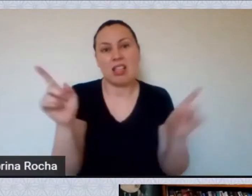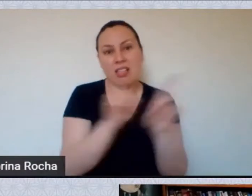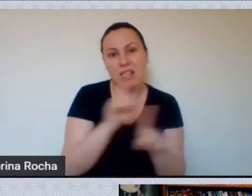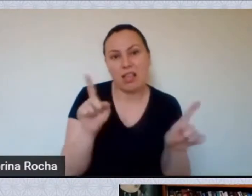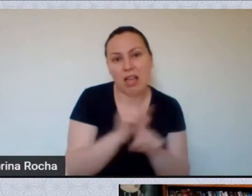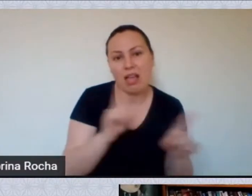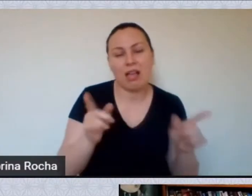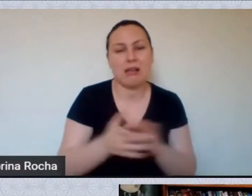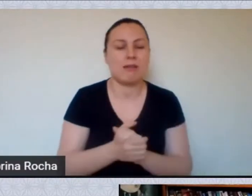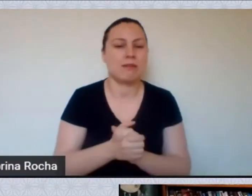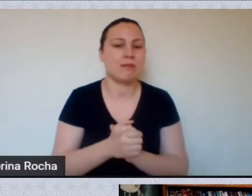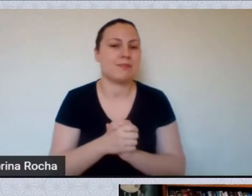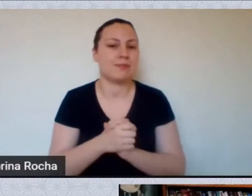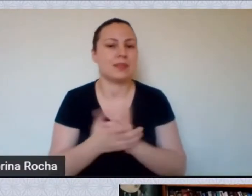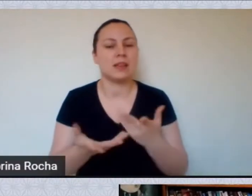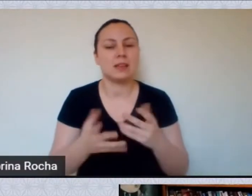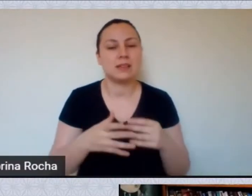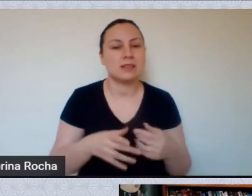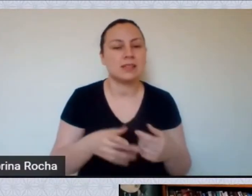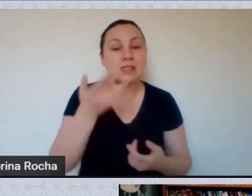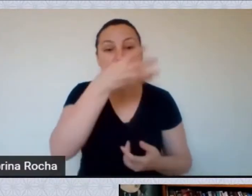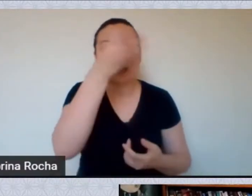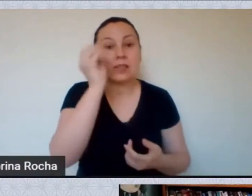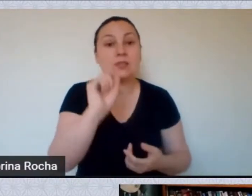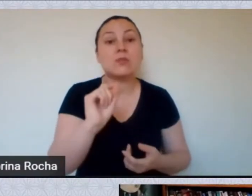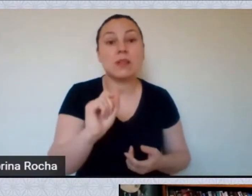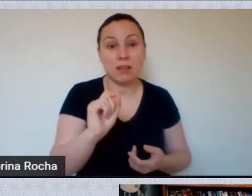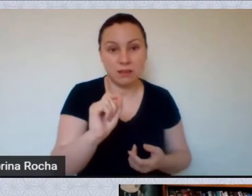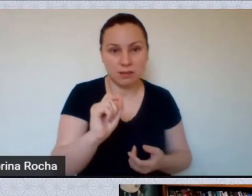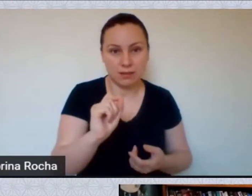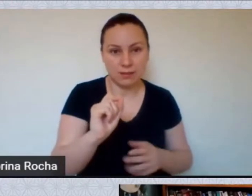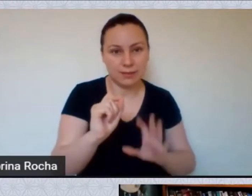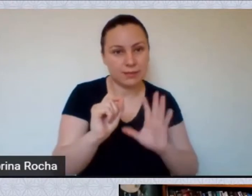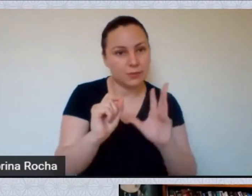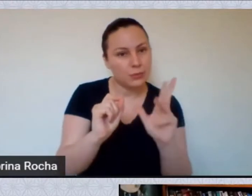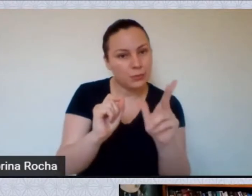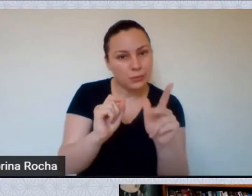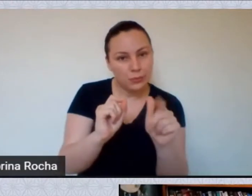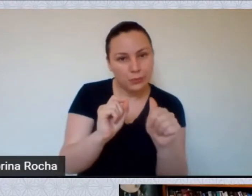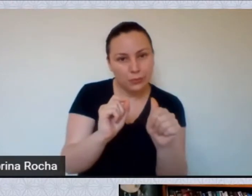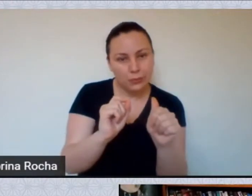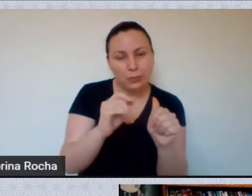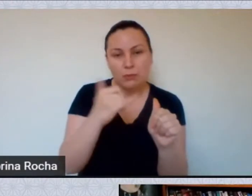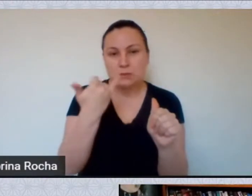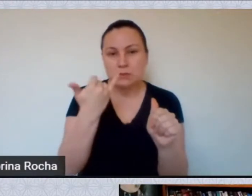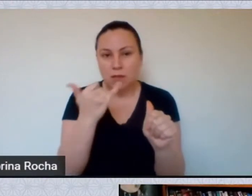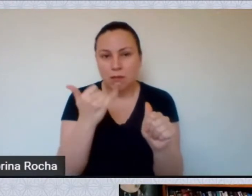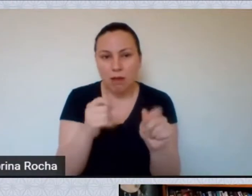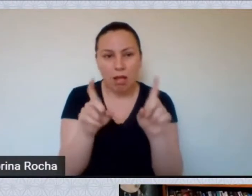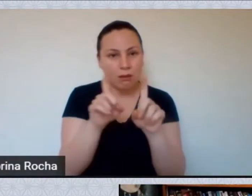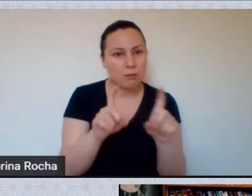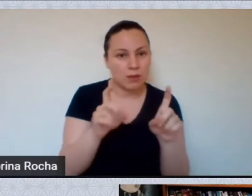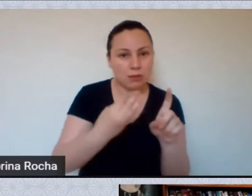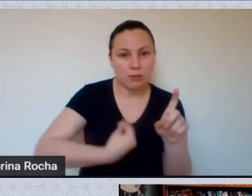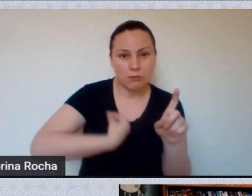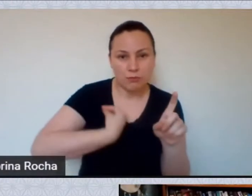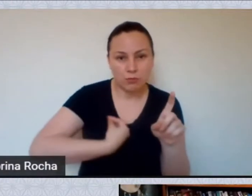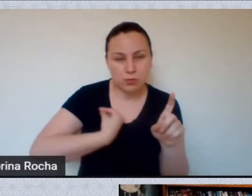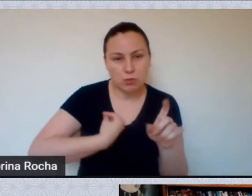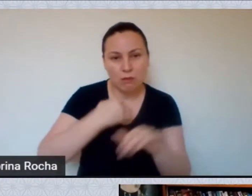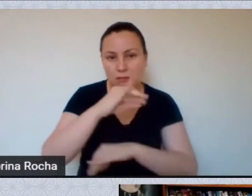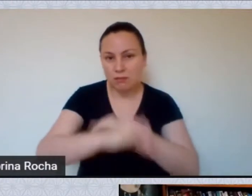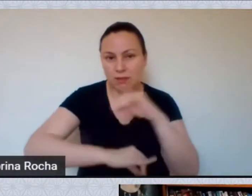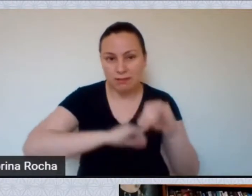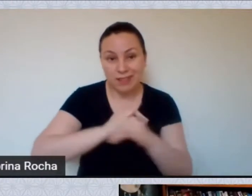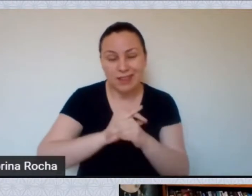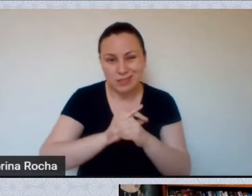pequeno detalhe que tudo isso que faz com que esses aparelhos funcionem é baseado em ciência extremamente rigorosa que tem a ver com mecânica quântica, que tem a